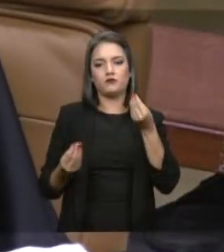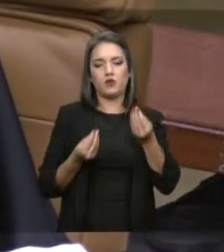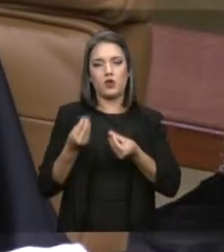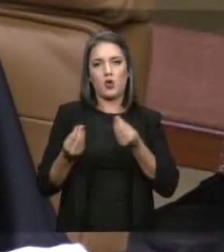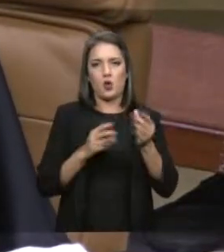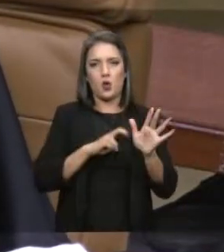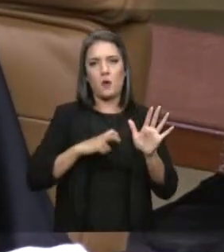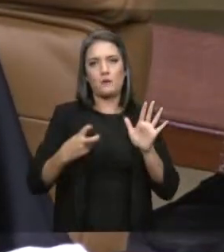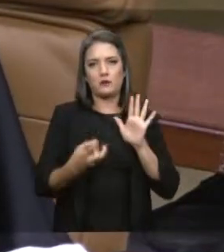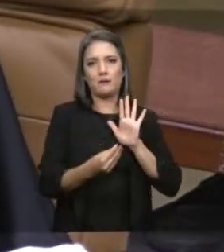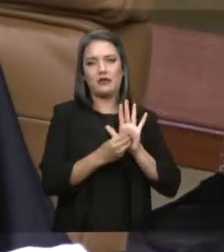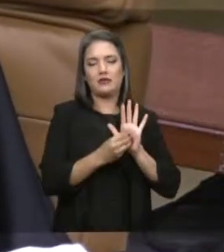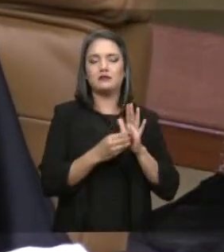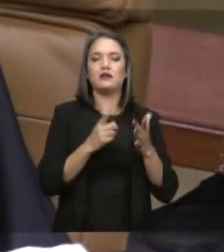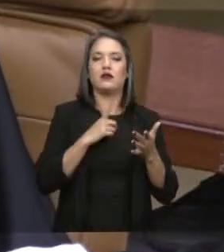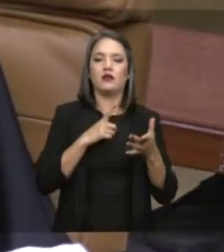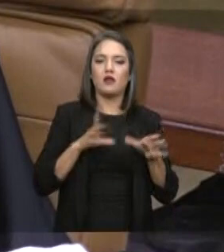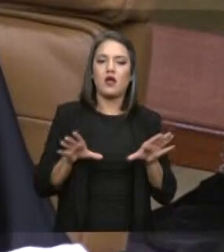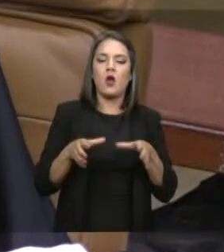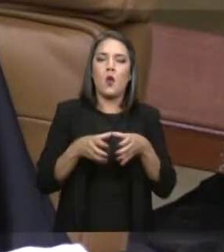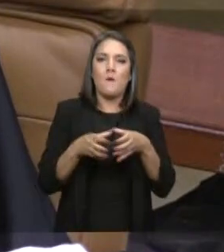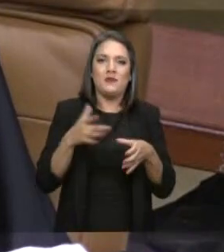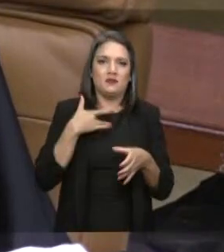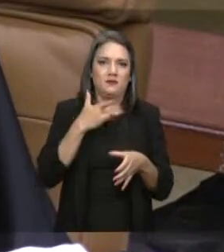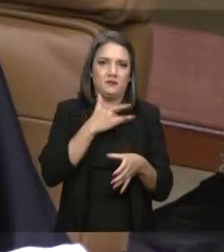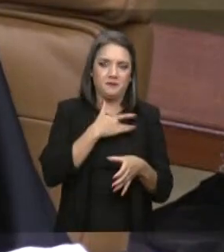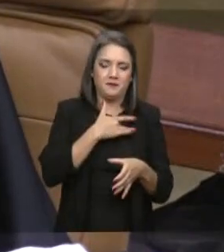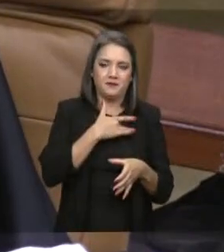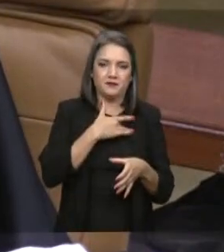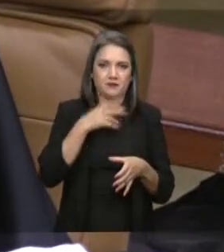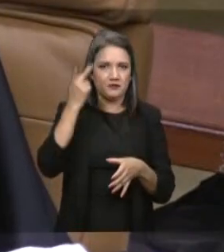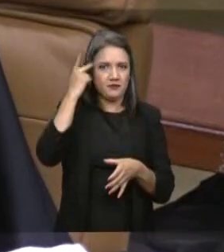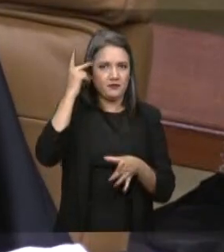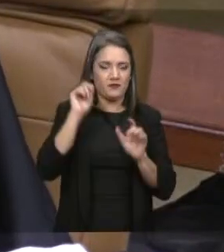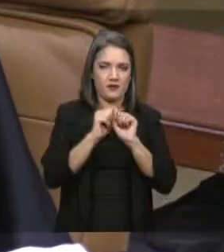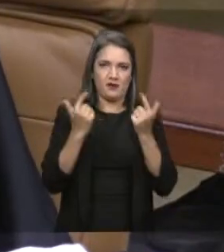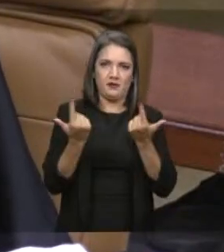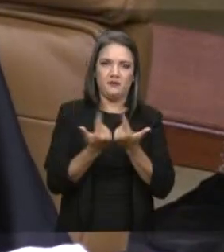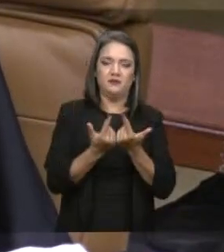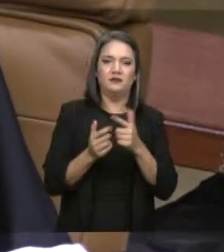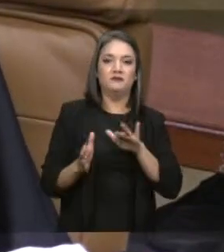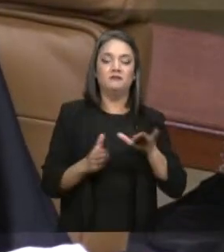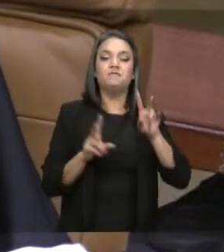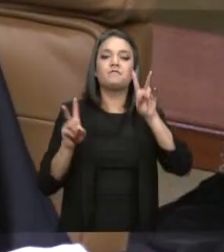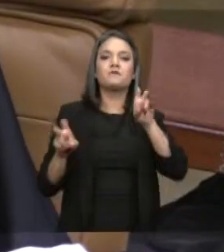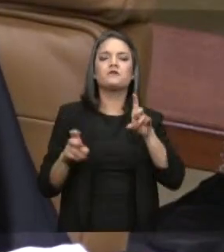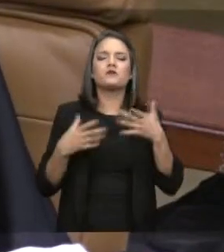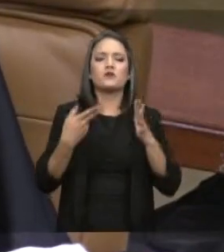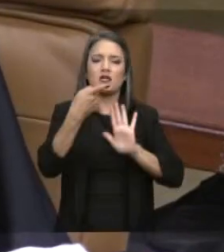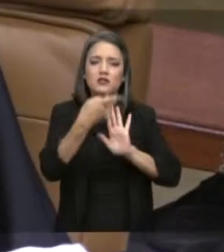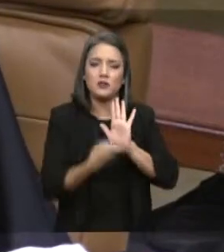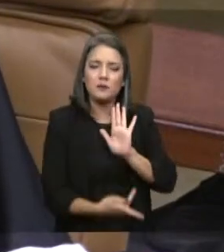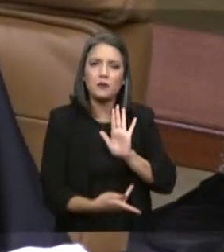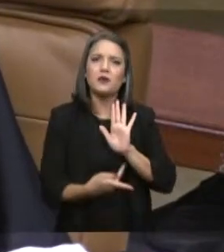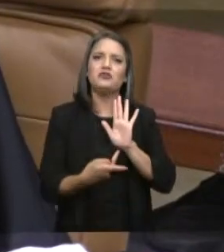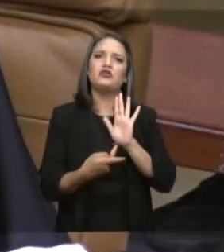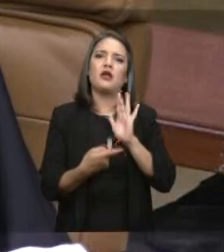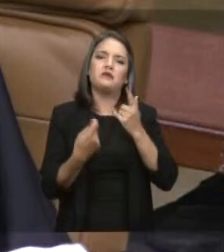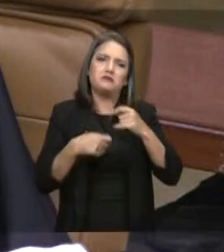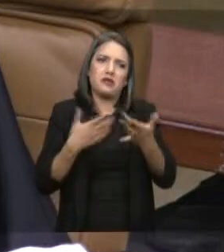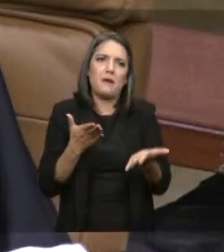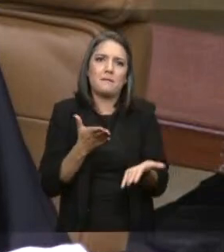parecer da comissão de saúde do Parlamento Paulista abre aspas entendemos que o projeto merece prosperar